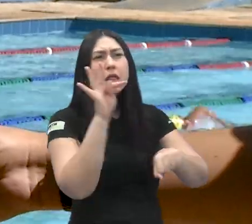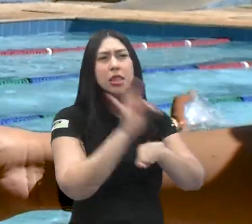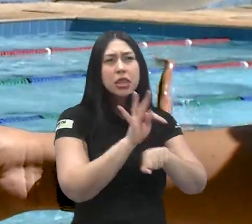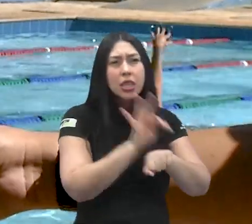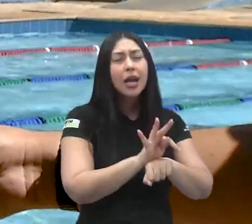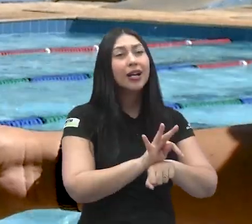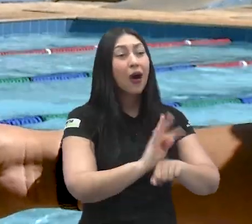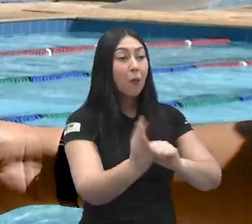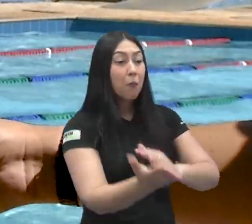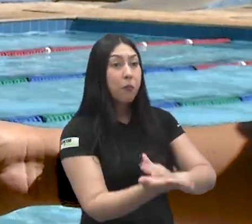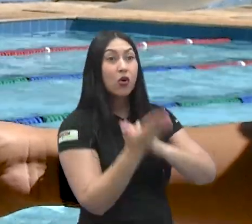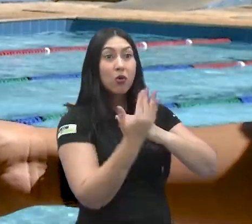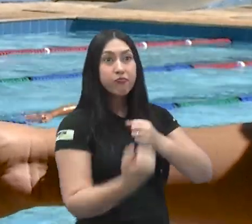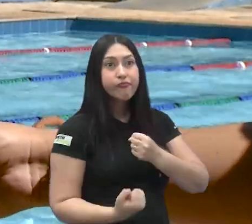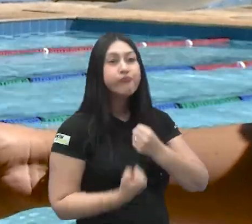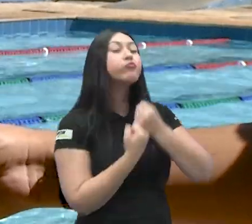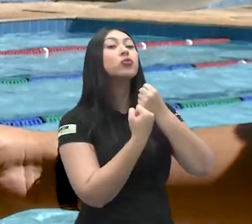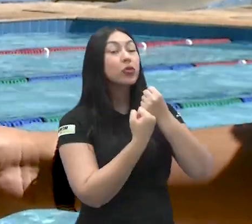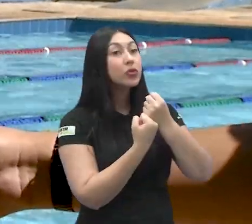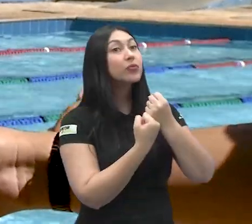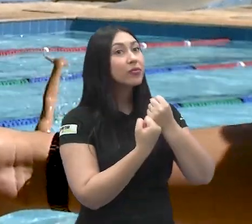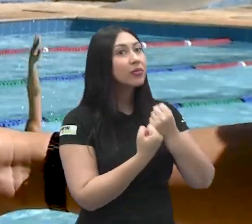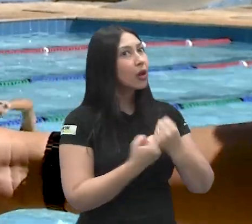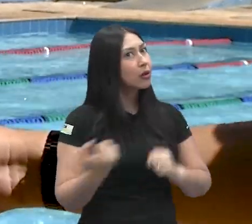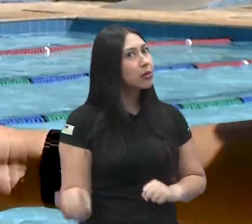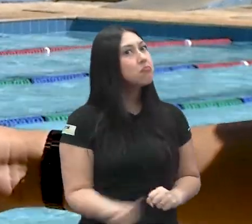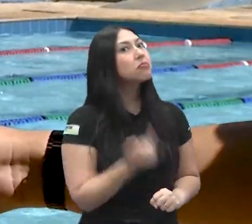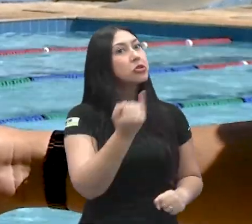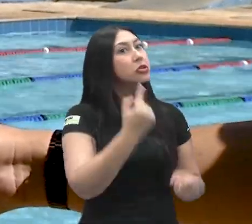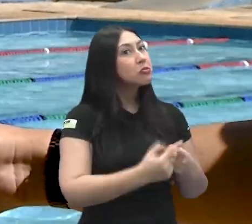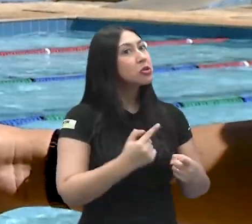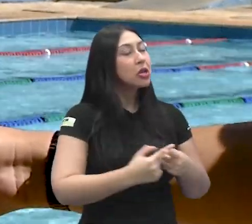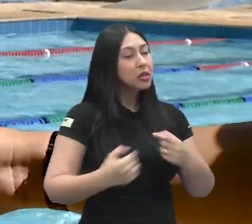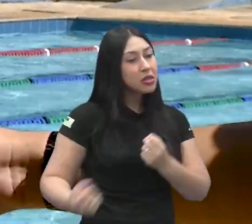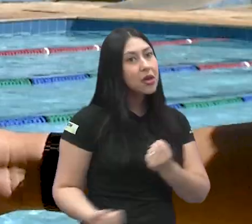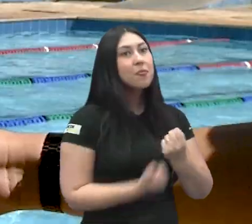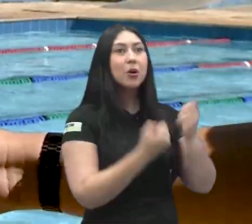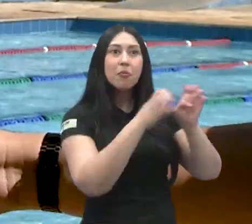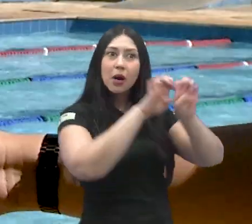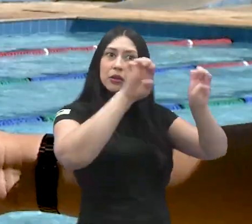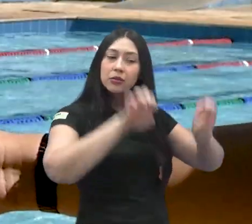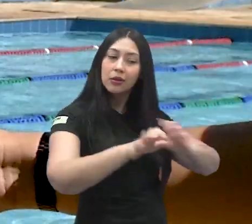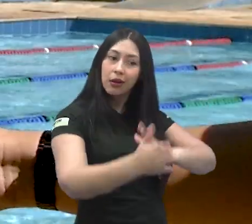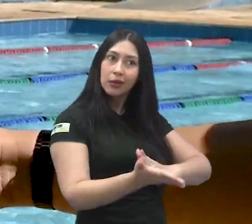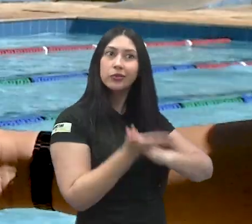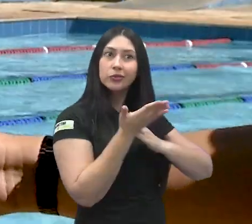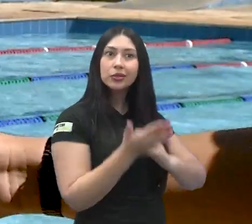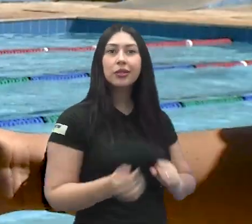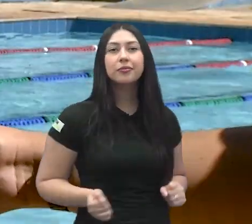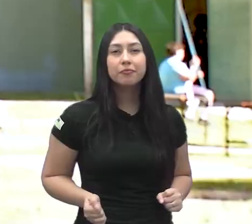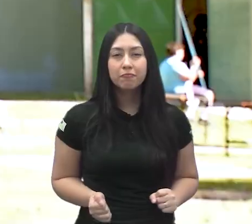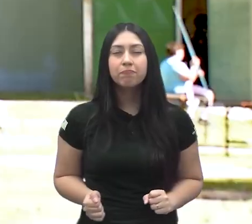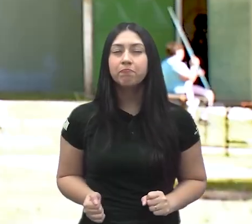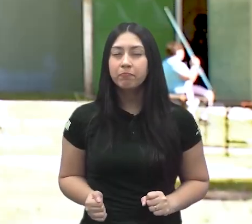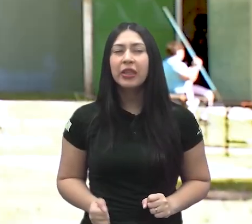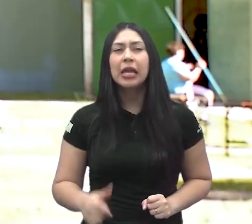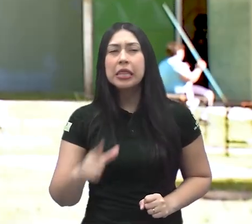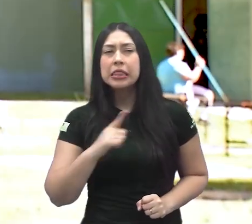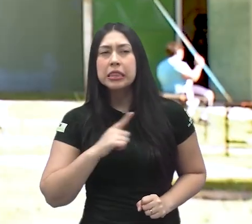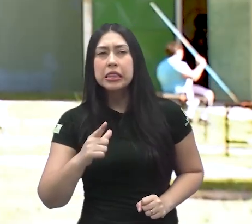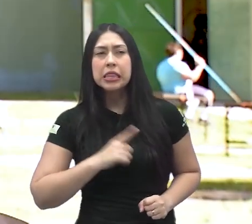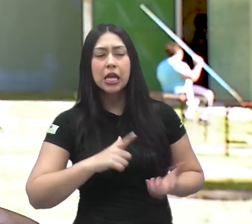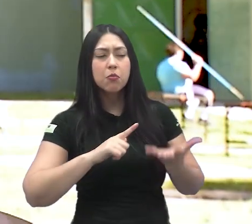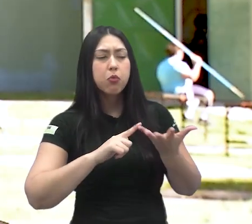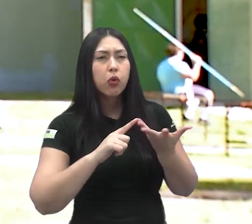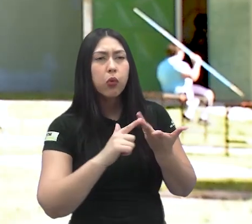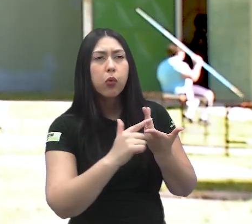tudo é muito importante dentro da nossa carreira. A gente não imagina que vai ter esse apoio tão grande, essa estrutura, né, quando a gente entra. Eles disponibilizam para a gente